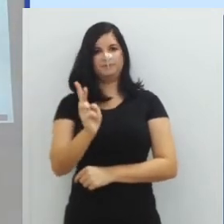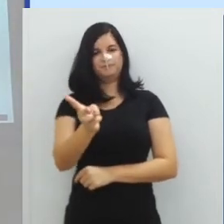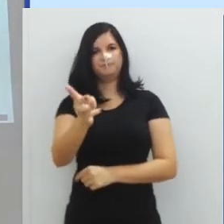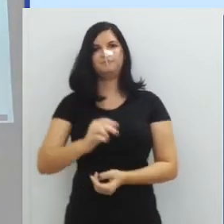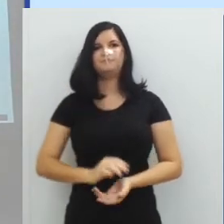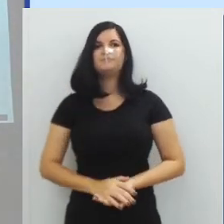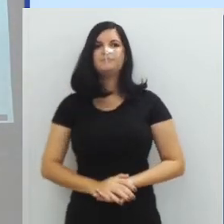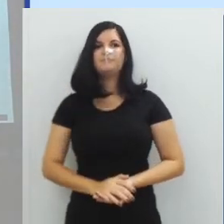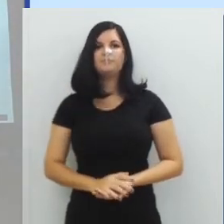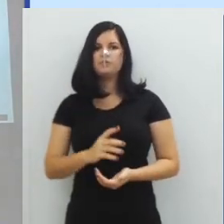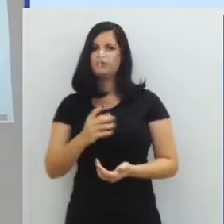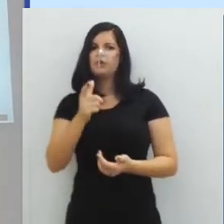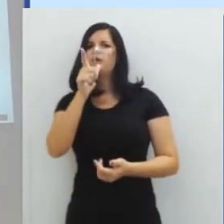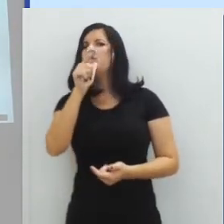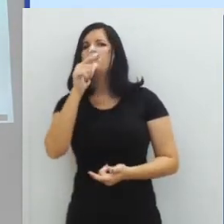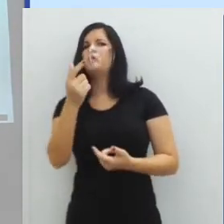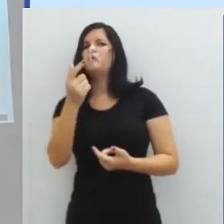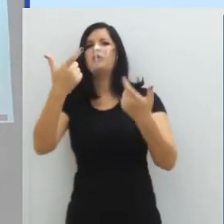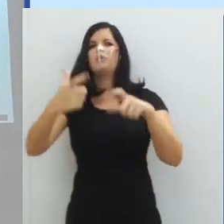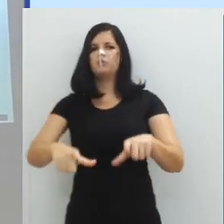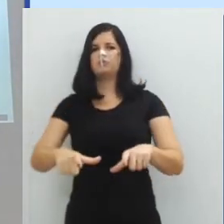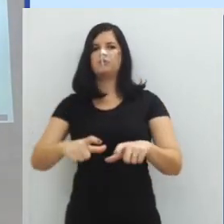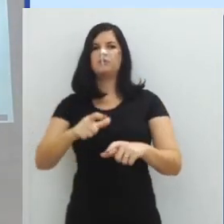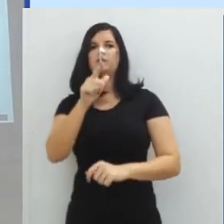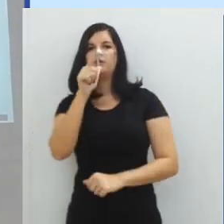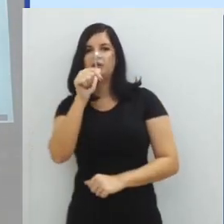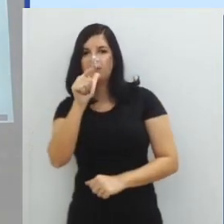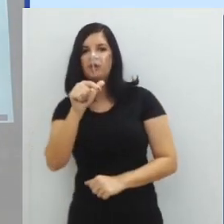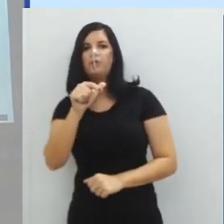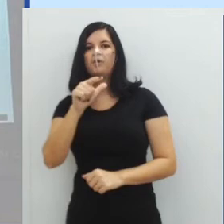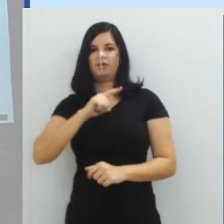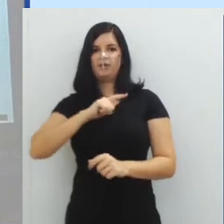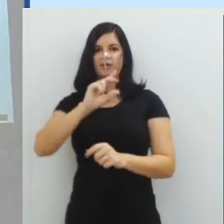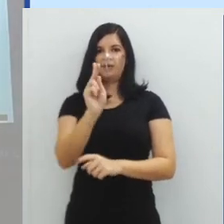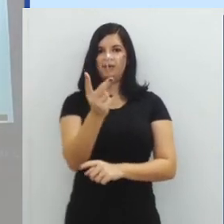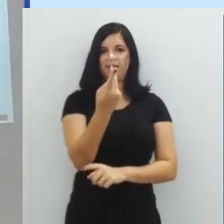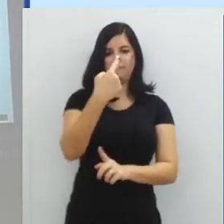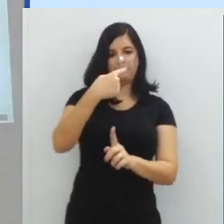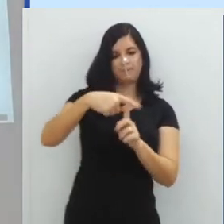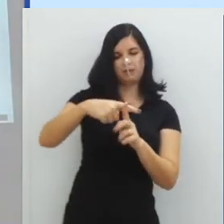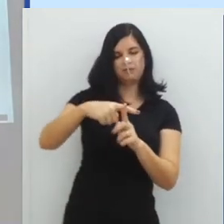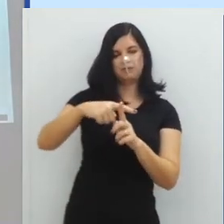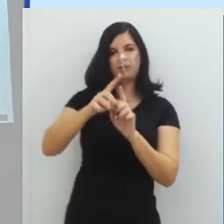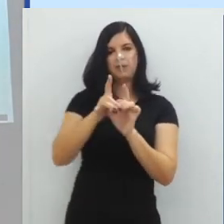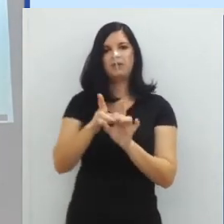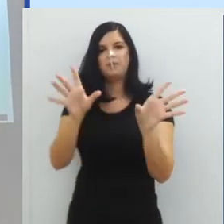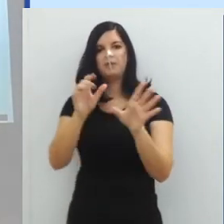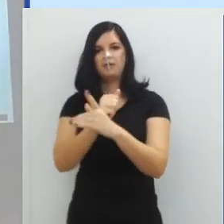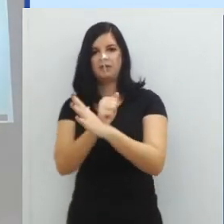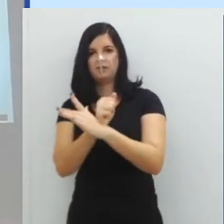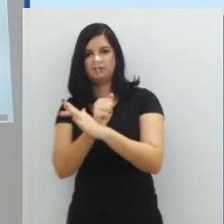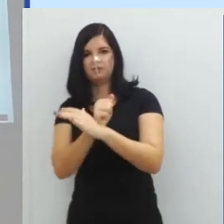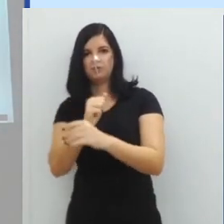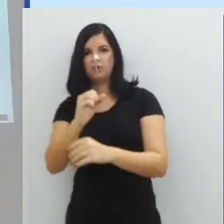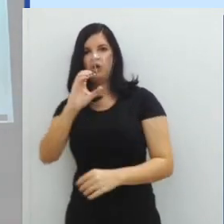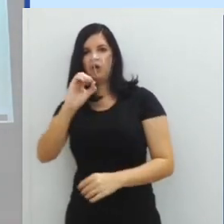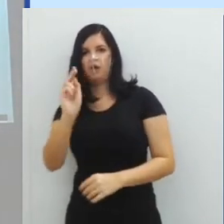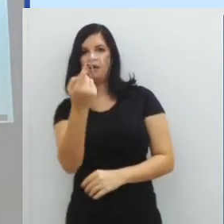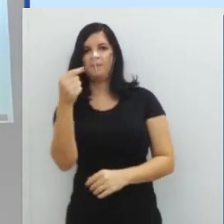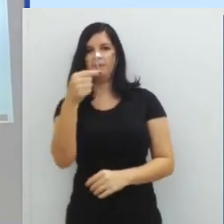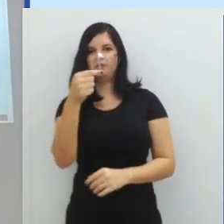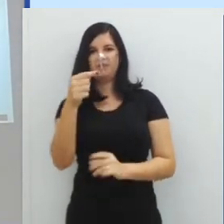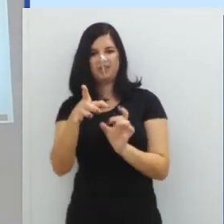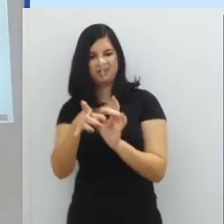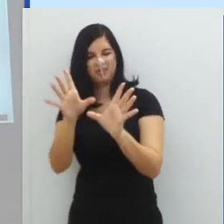E de onde é que vai vir a água? A água vai vir do H+ liberado pelo ácido e do OH- liberado pela